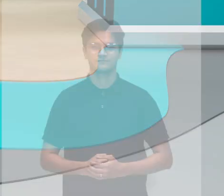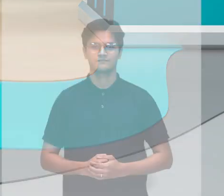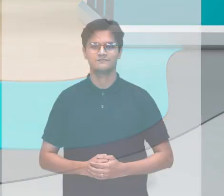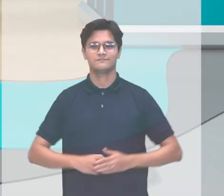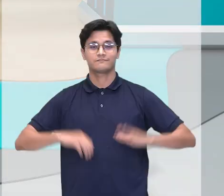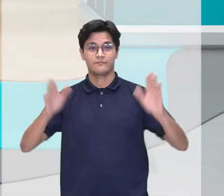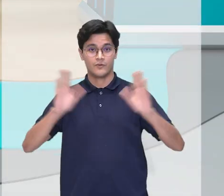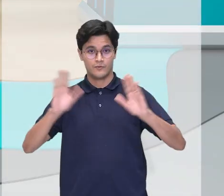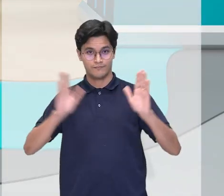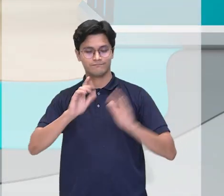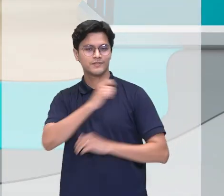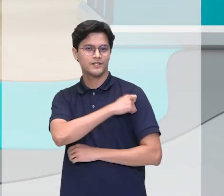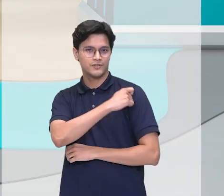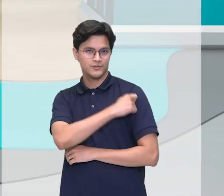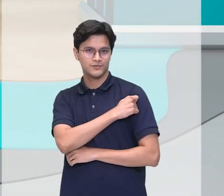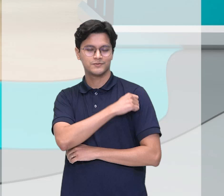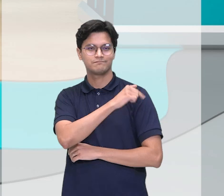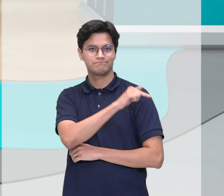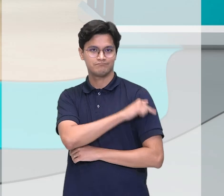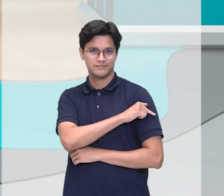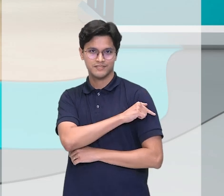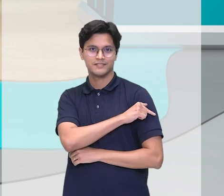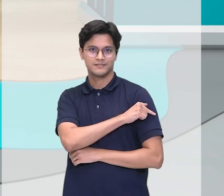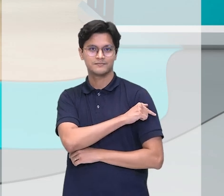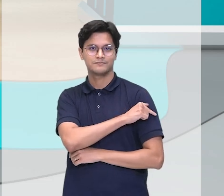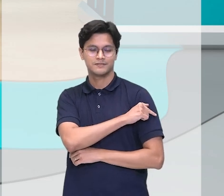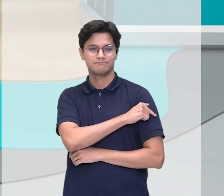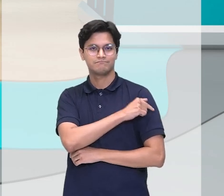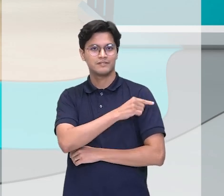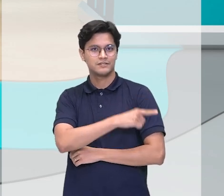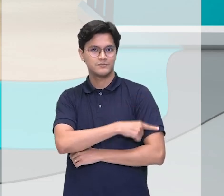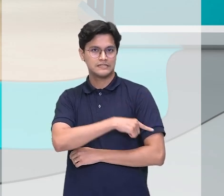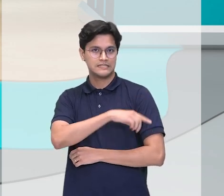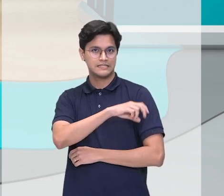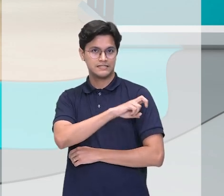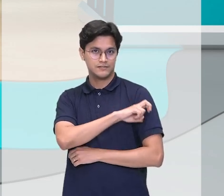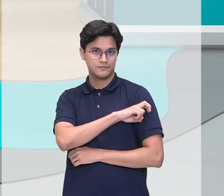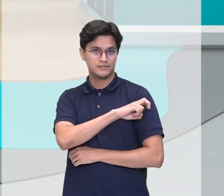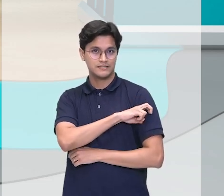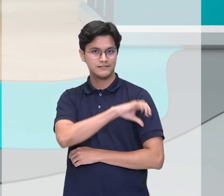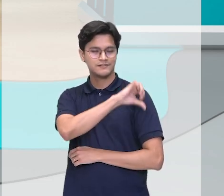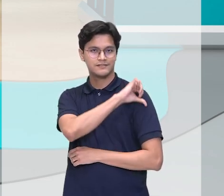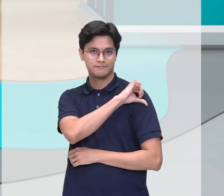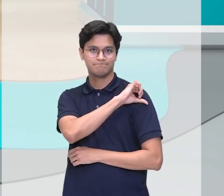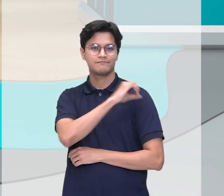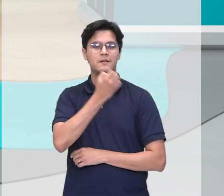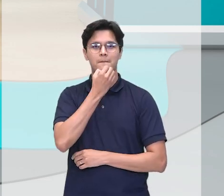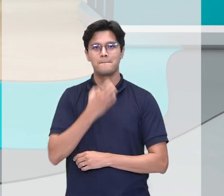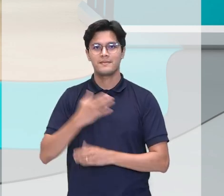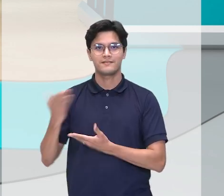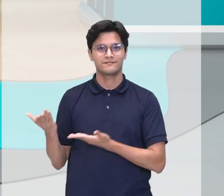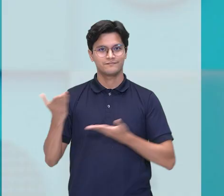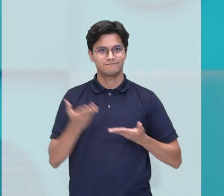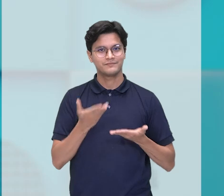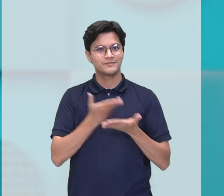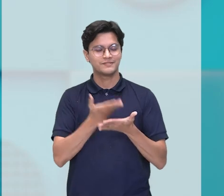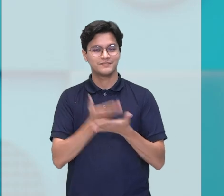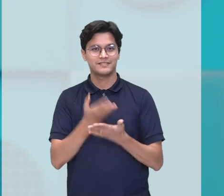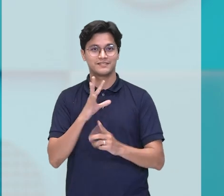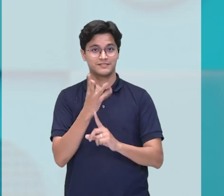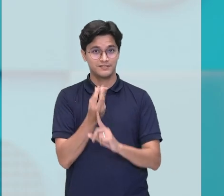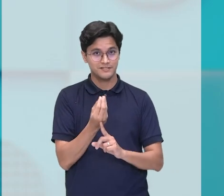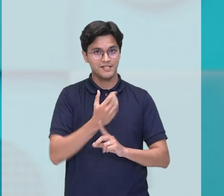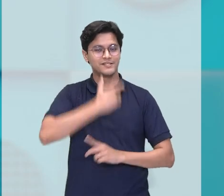Olá, estudantes do 7º ano do ensino fundamental. Sejam bem-vindos a mais uma aula de arte. Eu